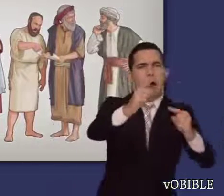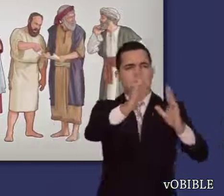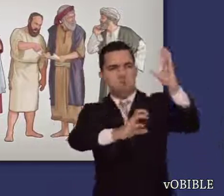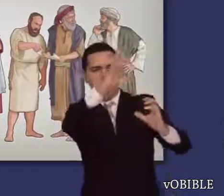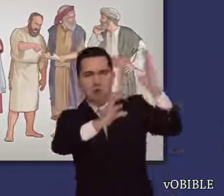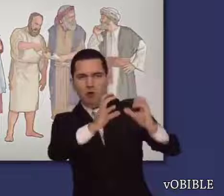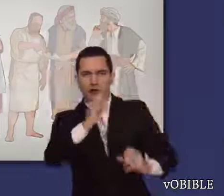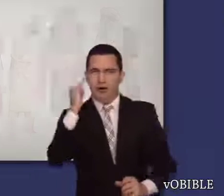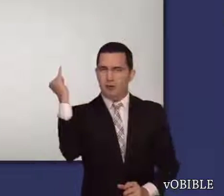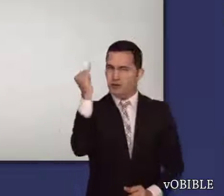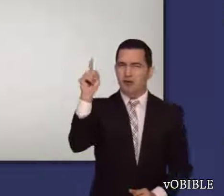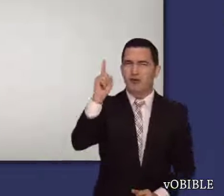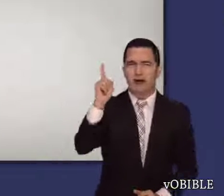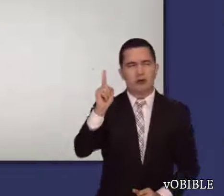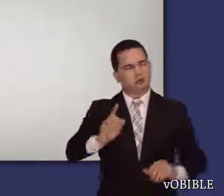geram brigas.